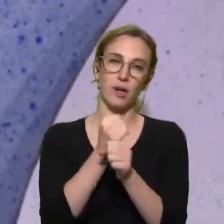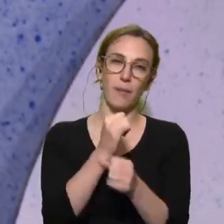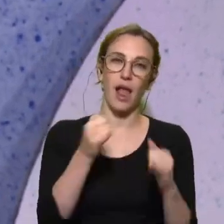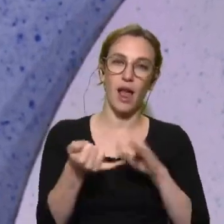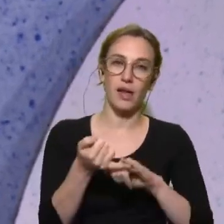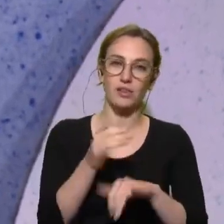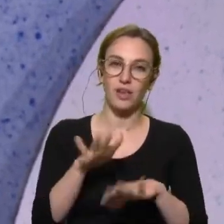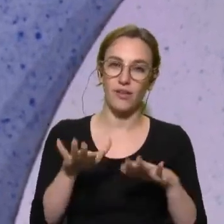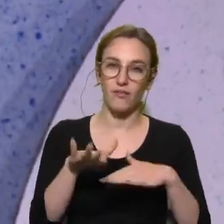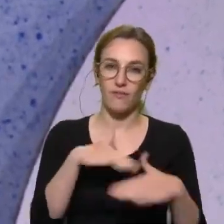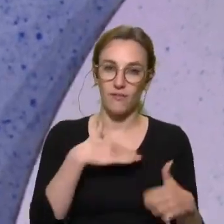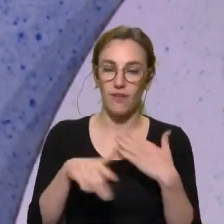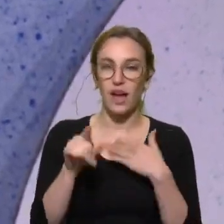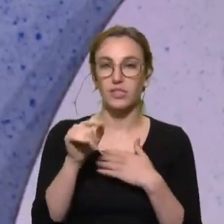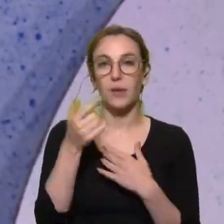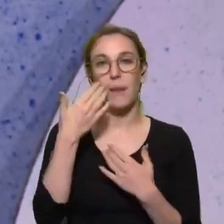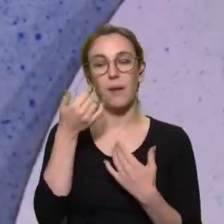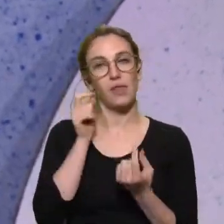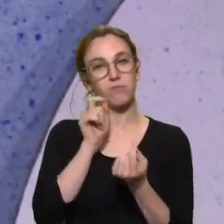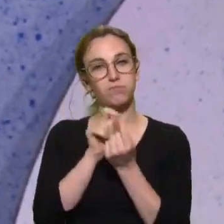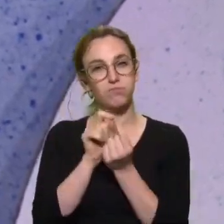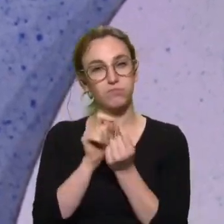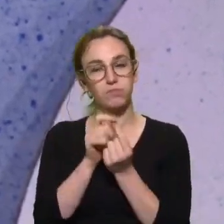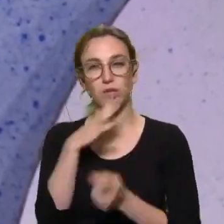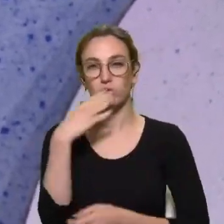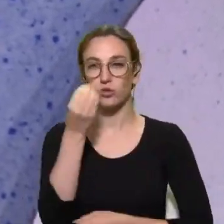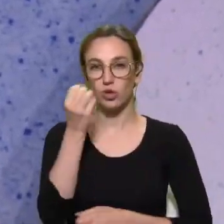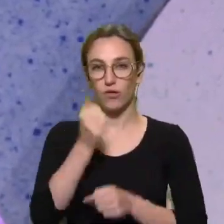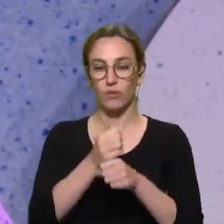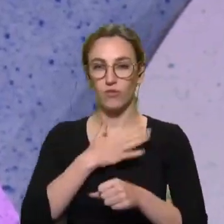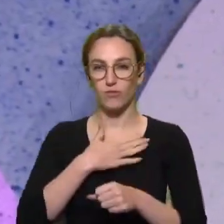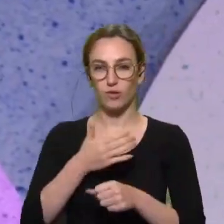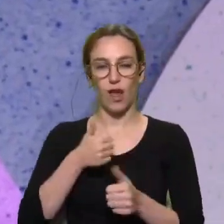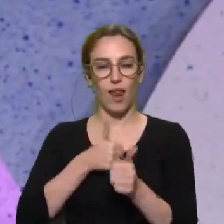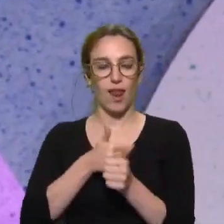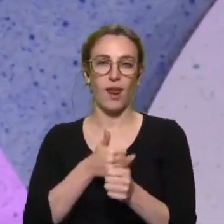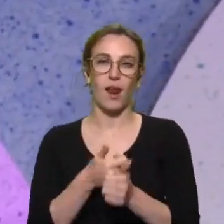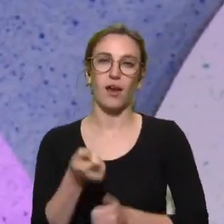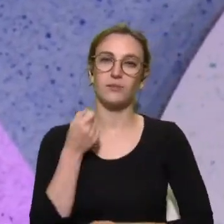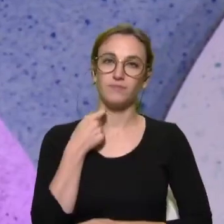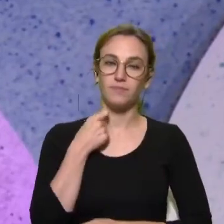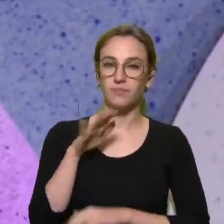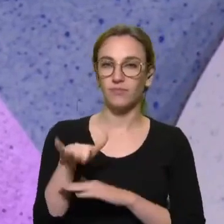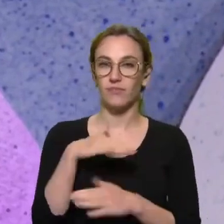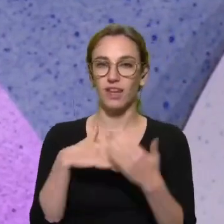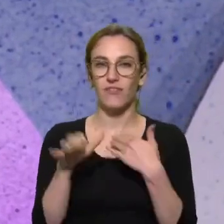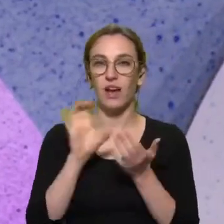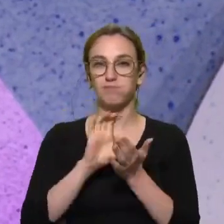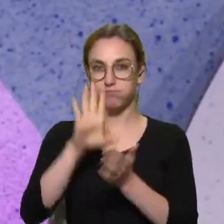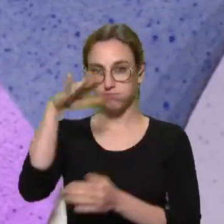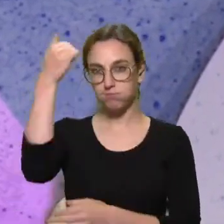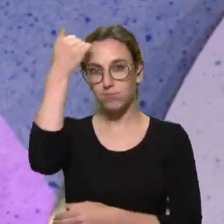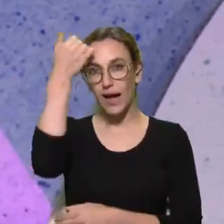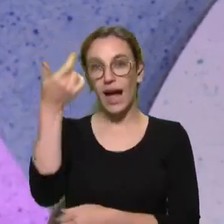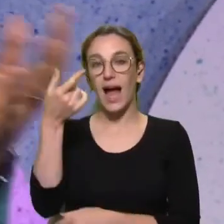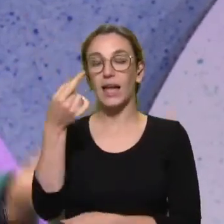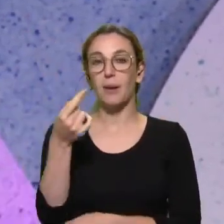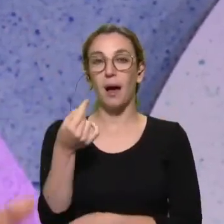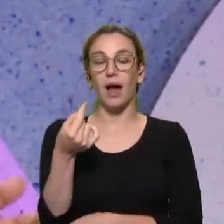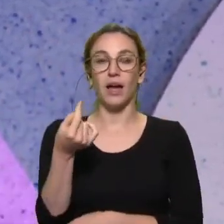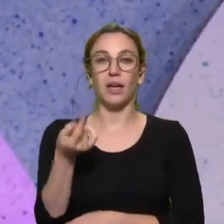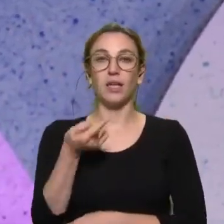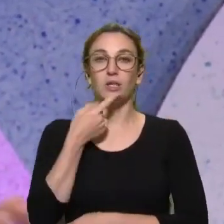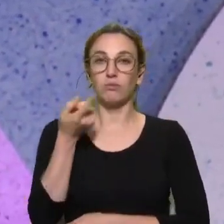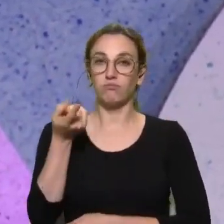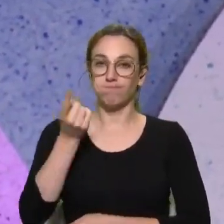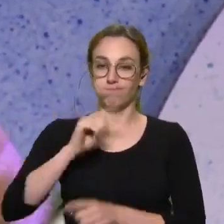faz e para nos aproximarmos dos jovens profissionais que prosseguem a licenciatura e que fazem uma dissertação de mestrado. E todos os anos a Axians